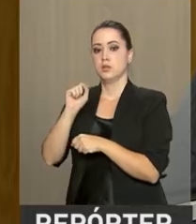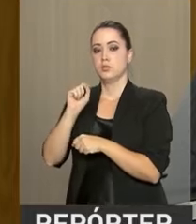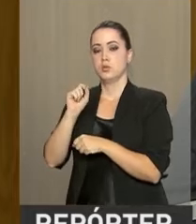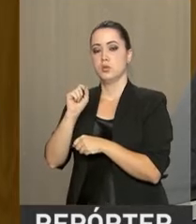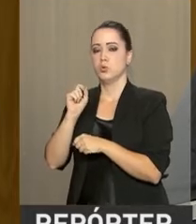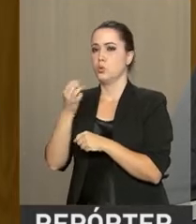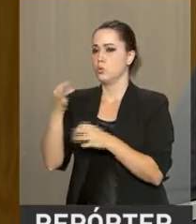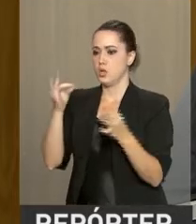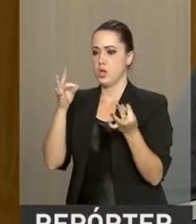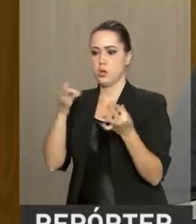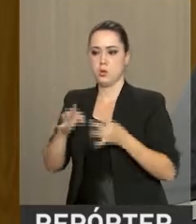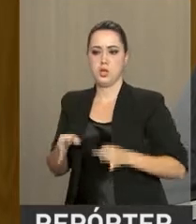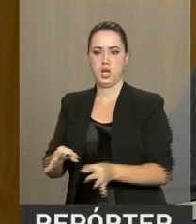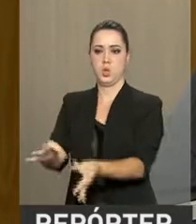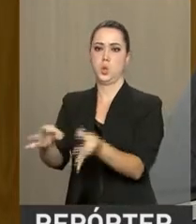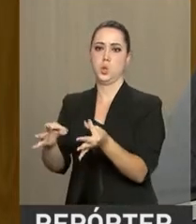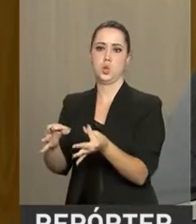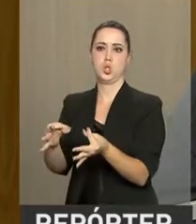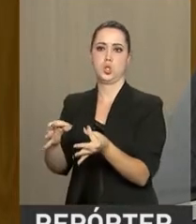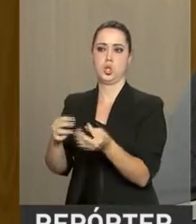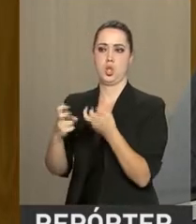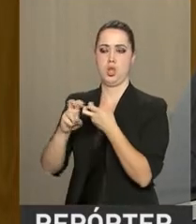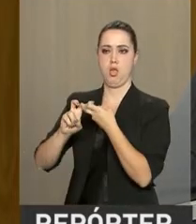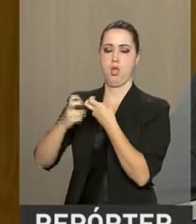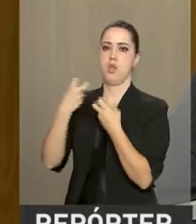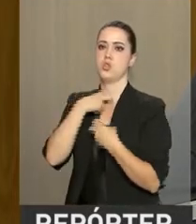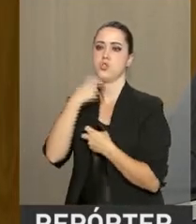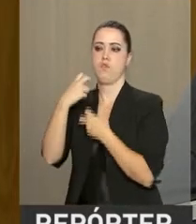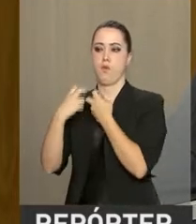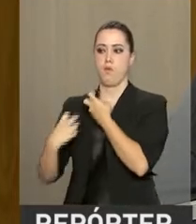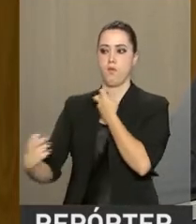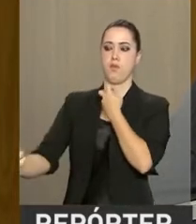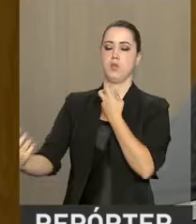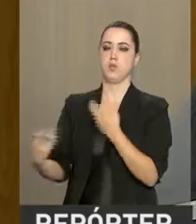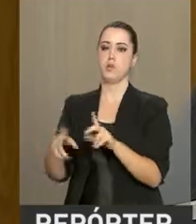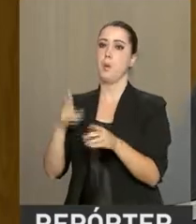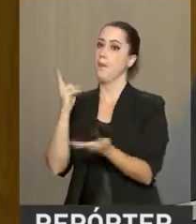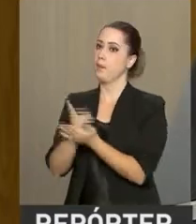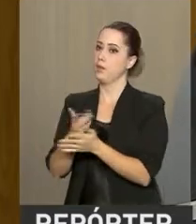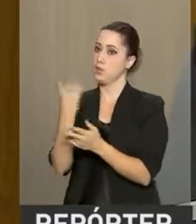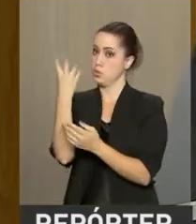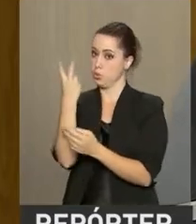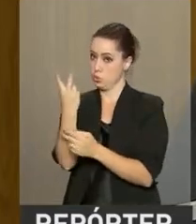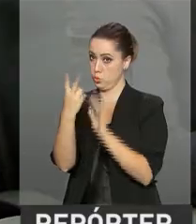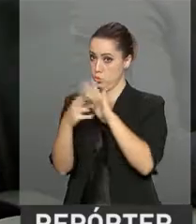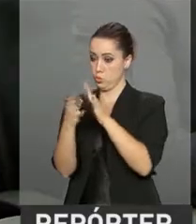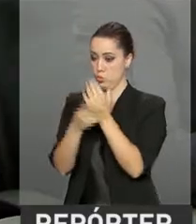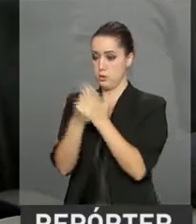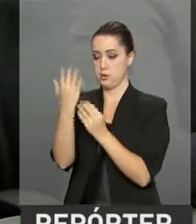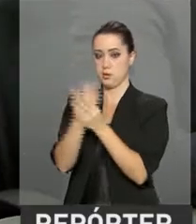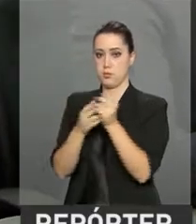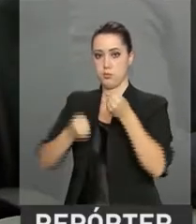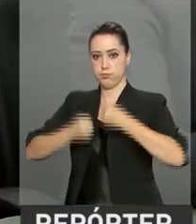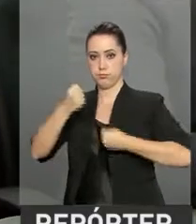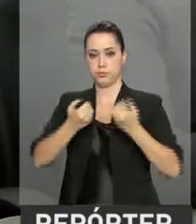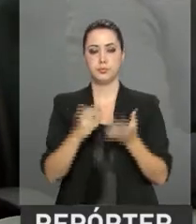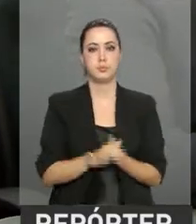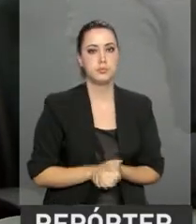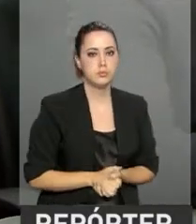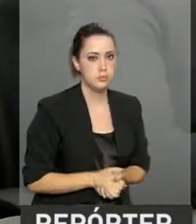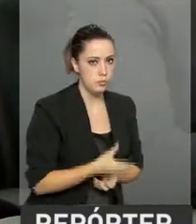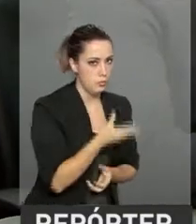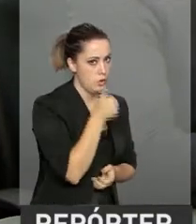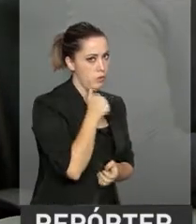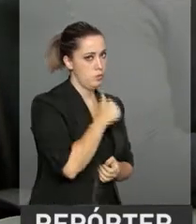verifica hoje como bluetooth mas o motorista permanecendo com as duas mãos na direção diretor para a gente finalizar eu gostaria que o